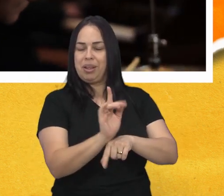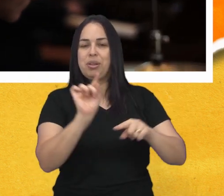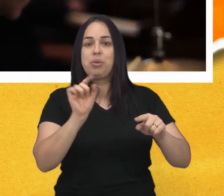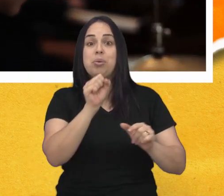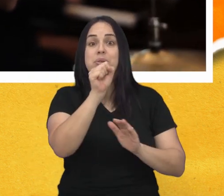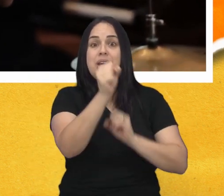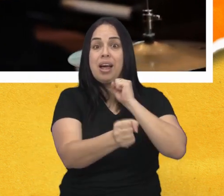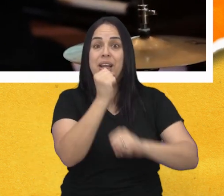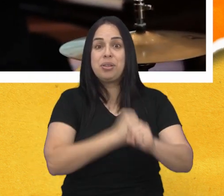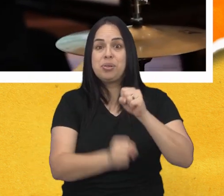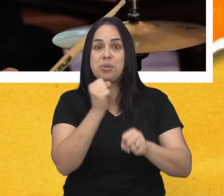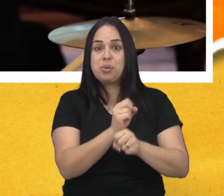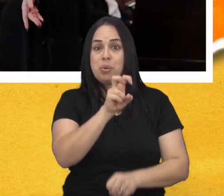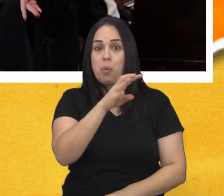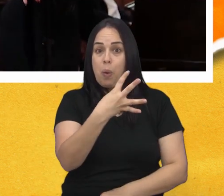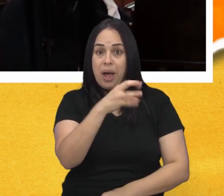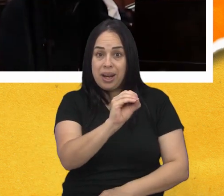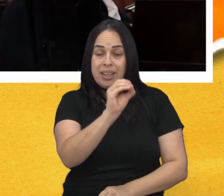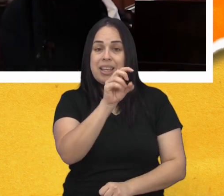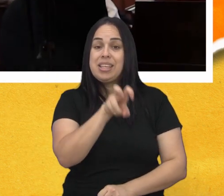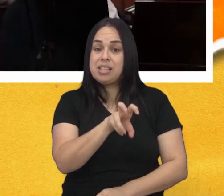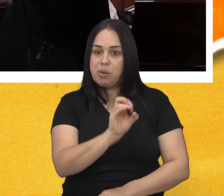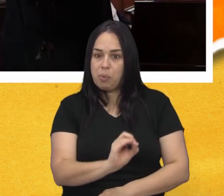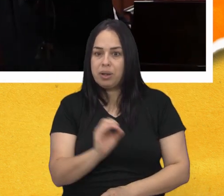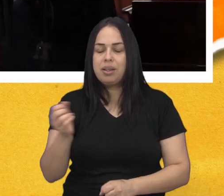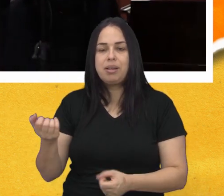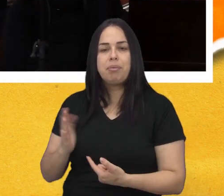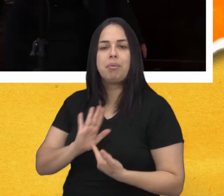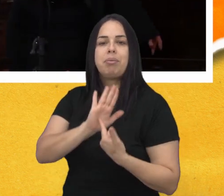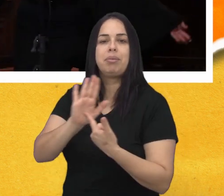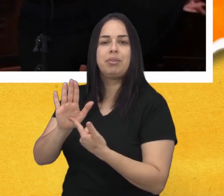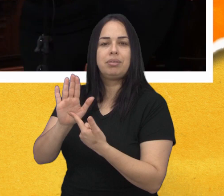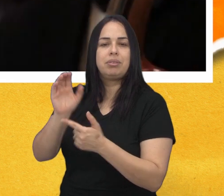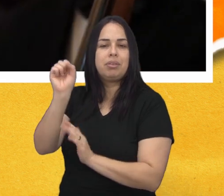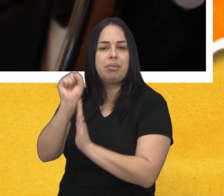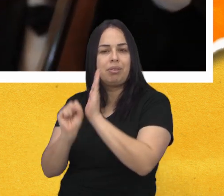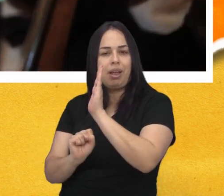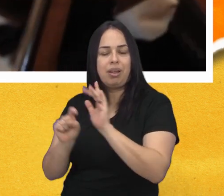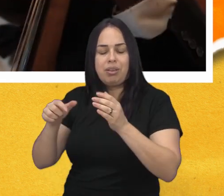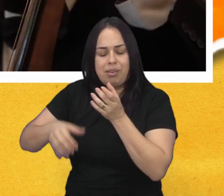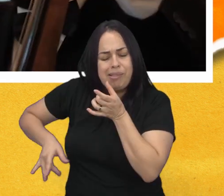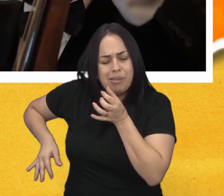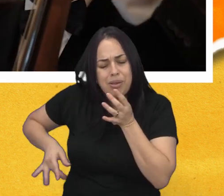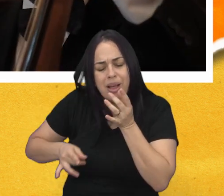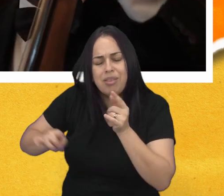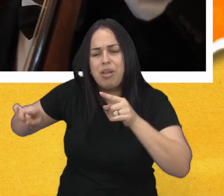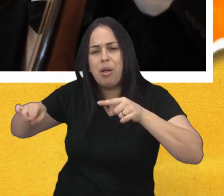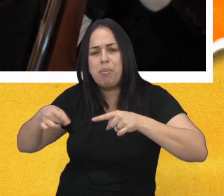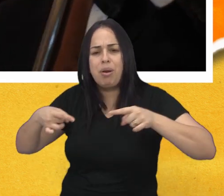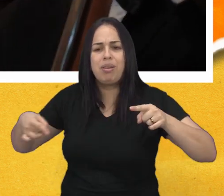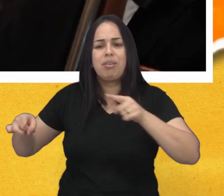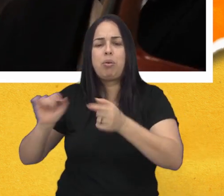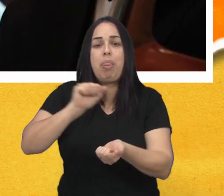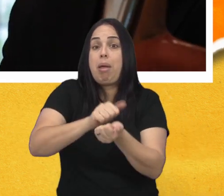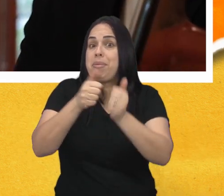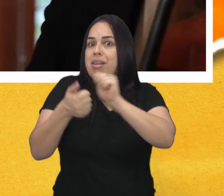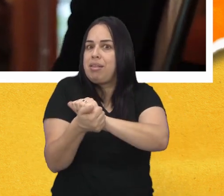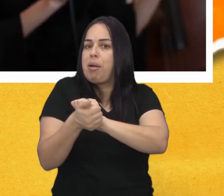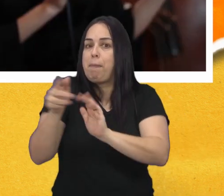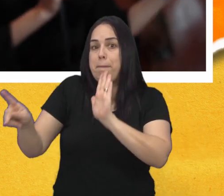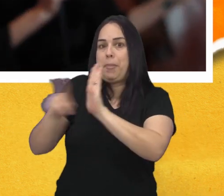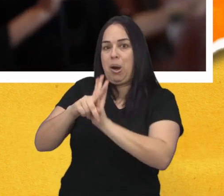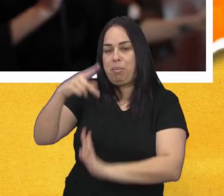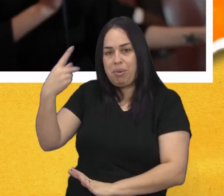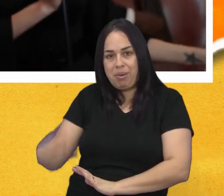40 e 50, apresentando um espetáculo que conta a história de um século de jazz e blues, com arranjos exclusivos e